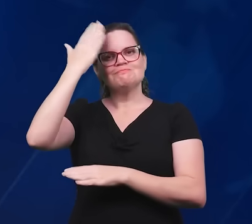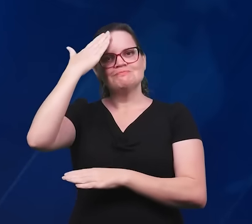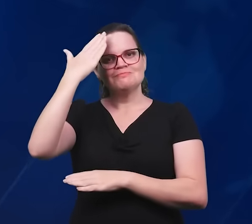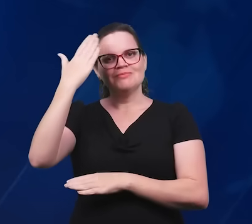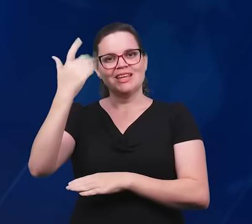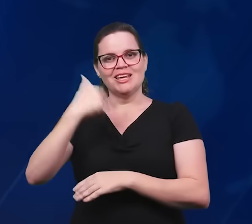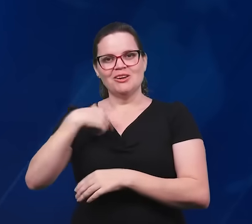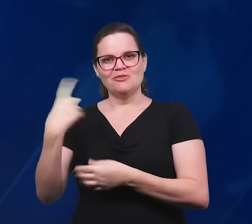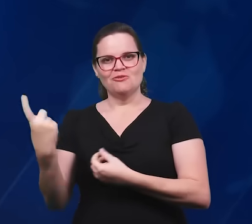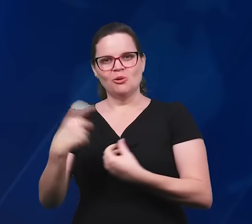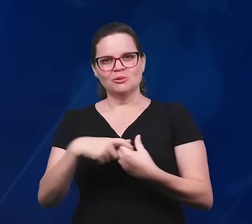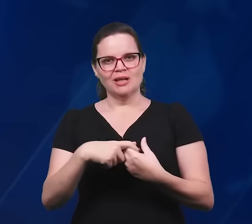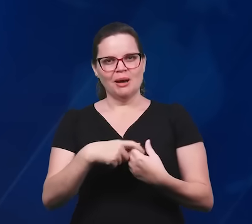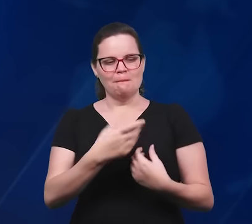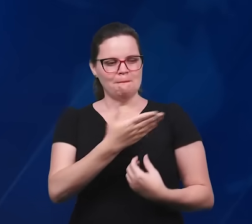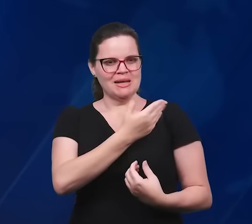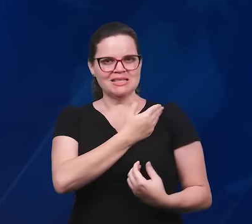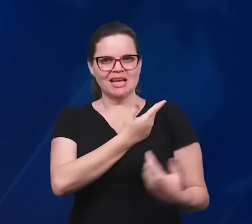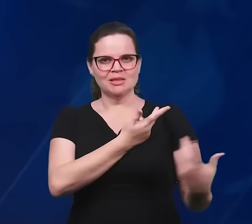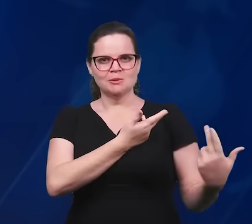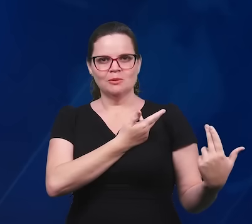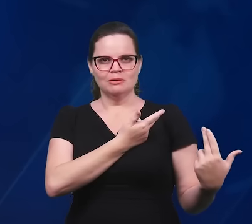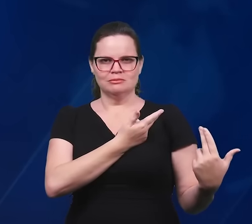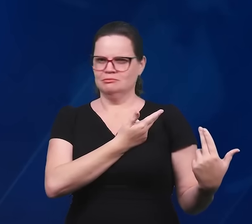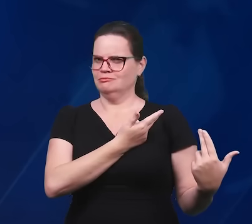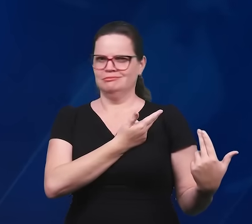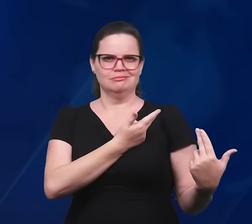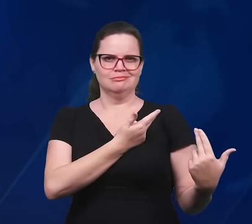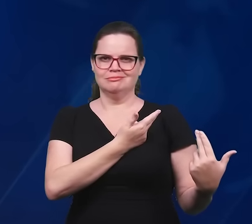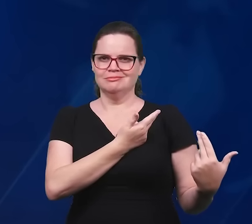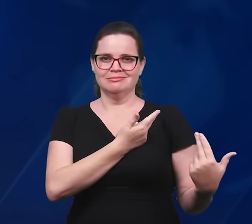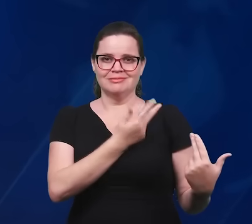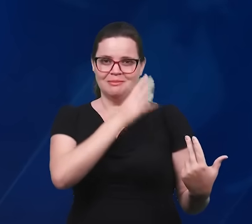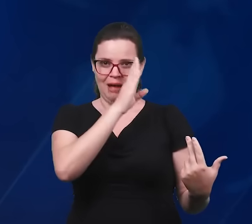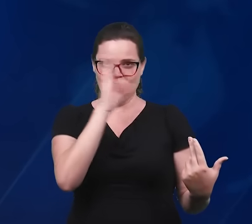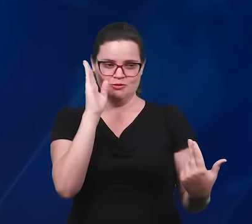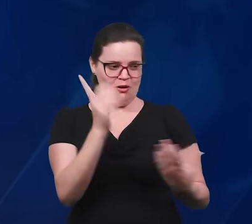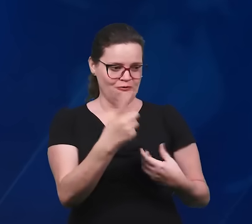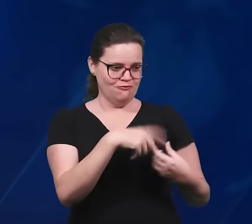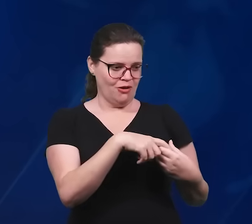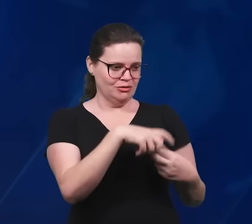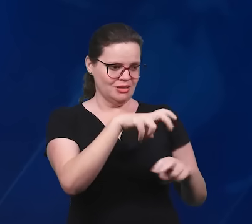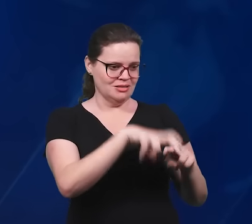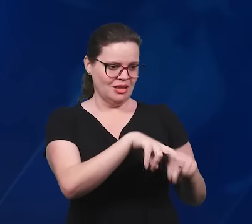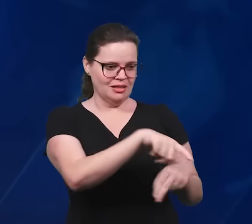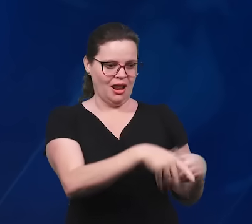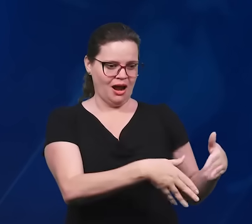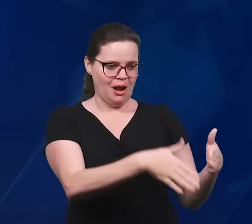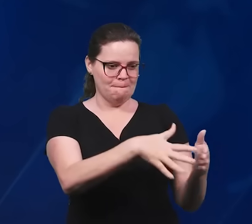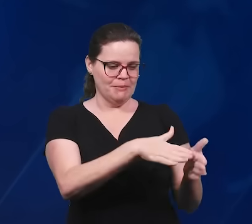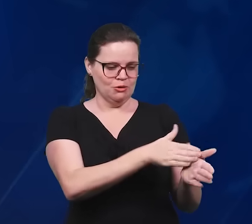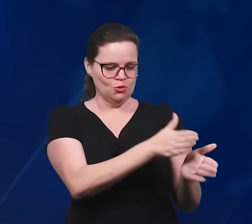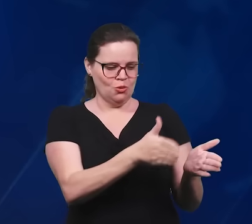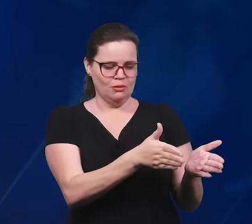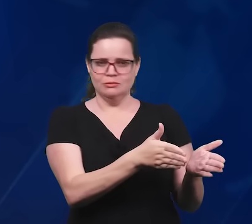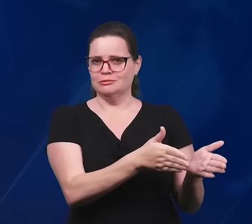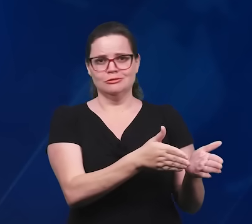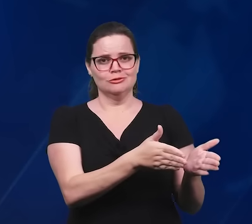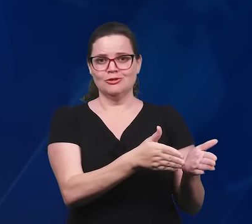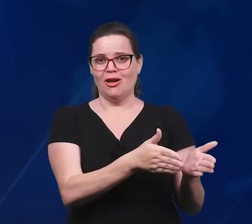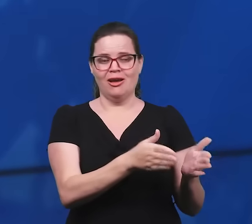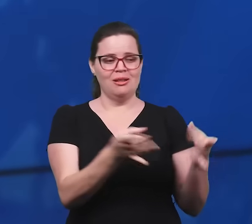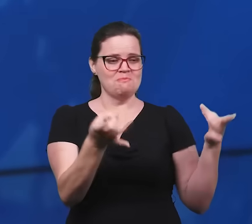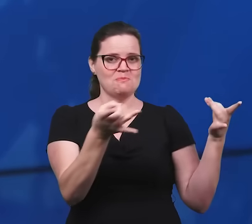volta para onde ele estava, à beira do caminho. A Bíblia diz que ele seguiu a Jesus pelo